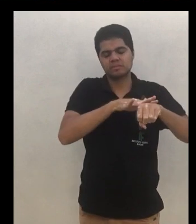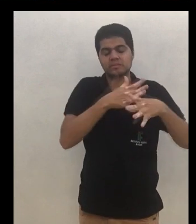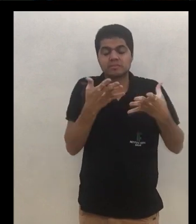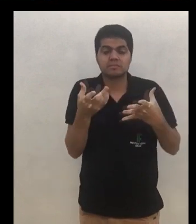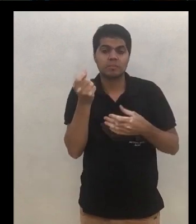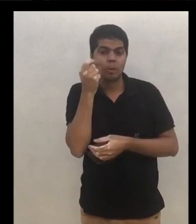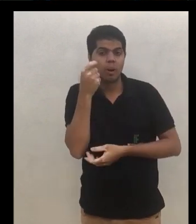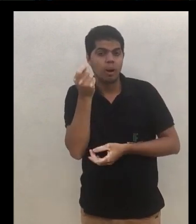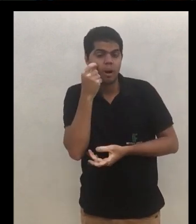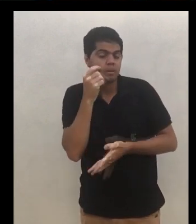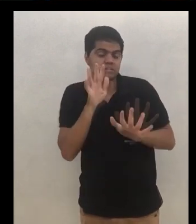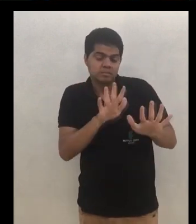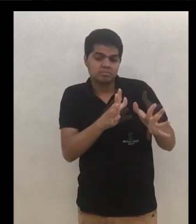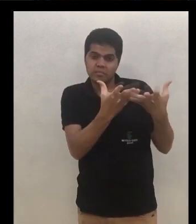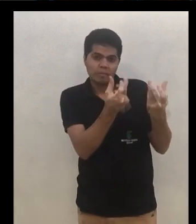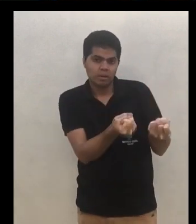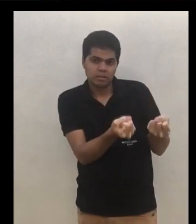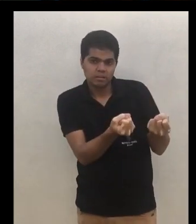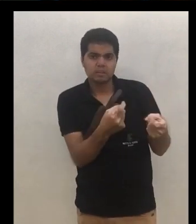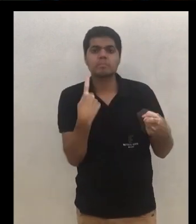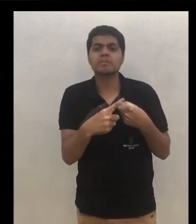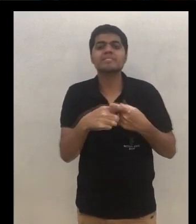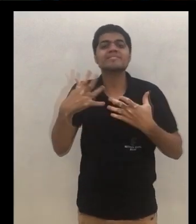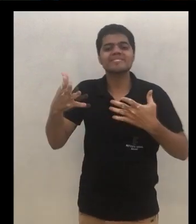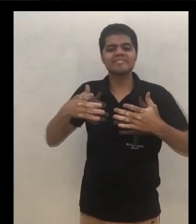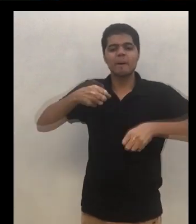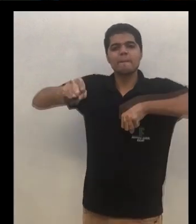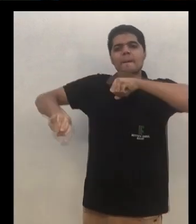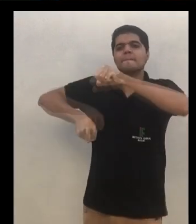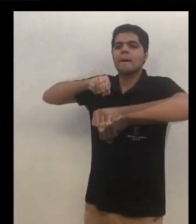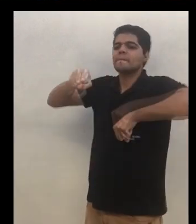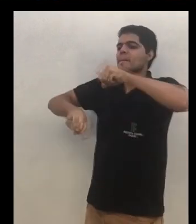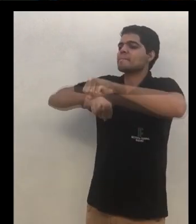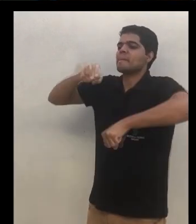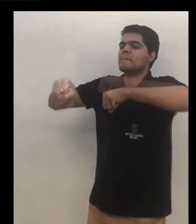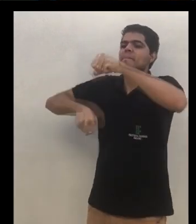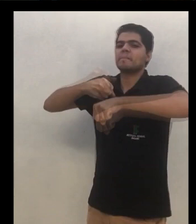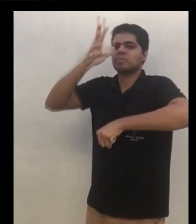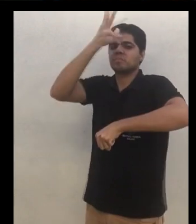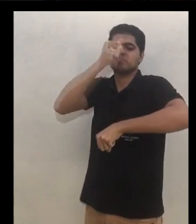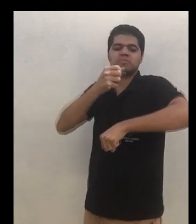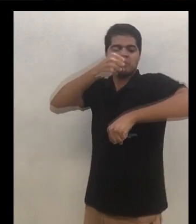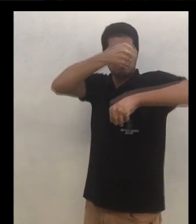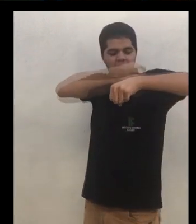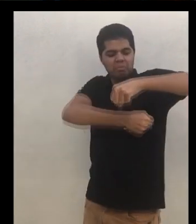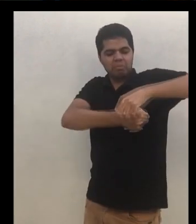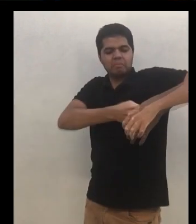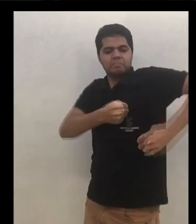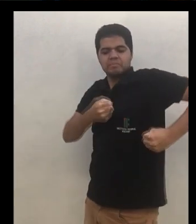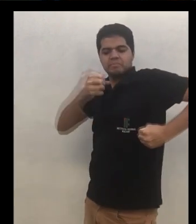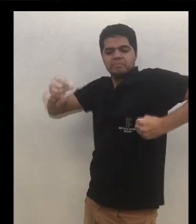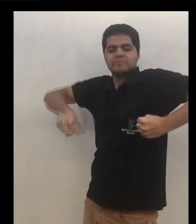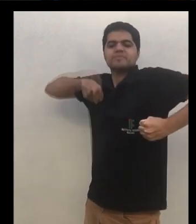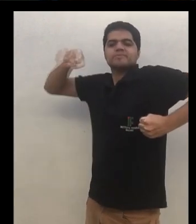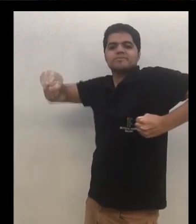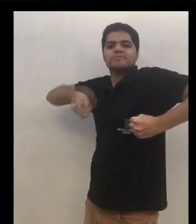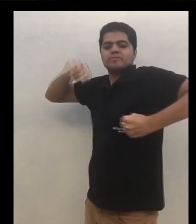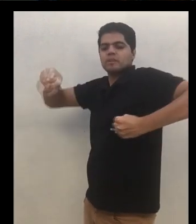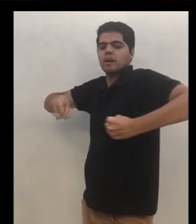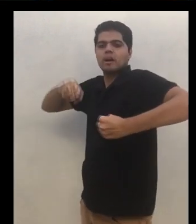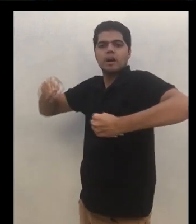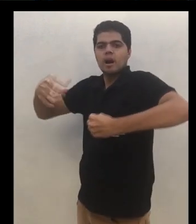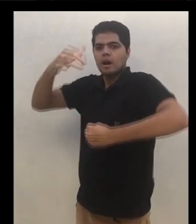Antes a gente via, né, as pessoas andando de bicicleta com a galinha pendurada de cabeça para baixo. No sistema orgânico, isso é proibido, tá?